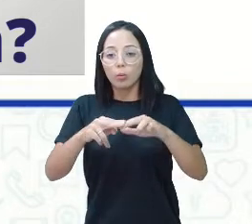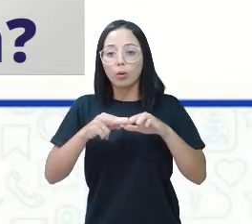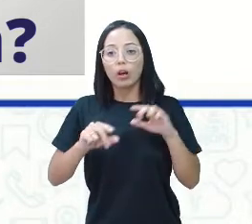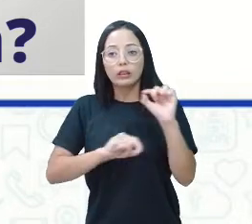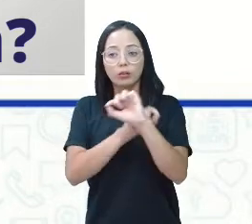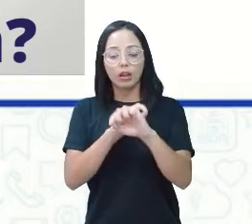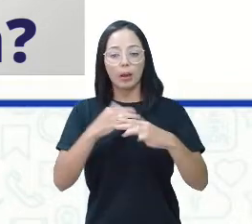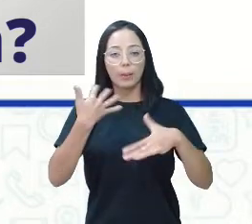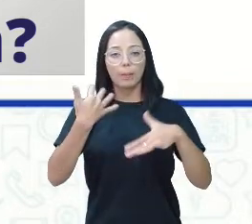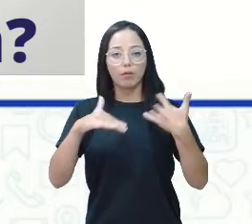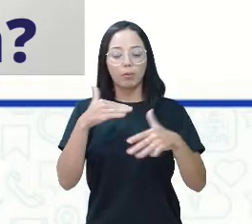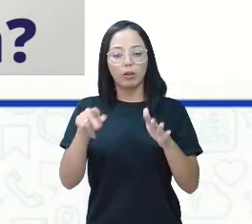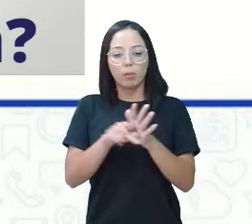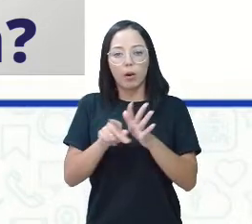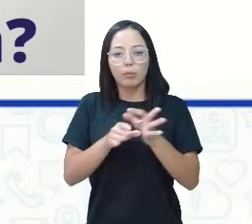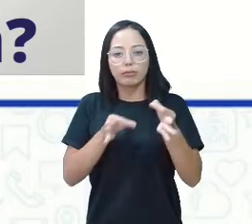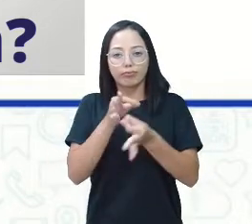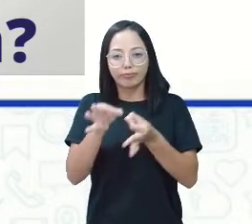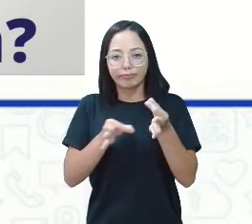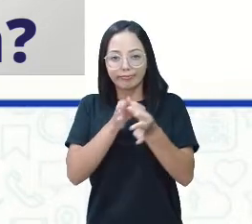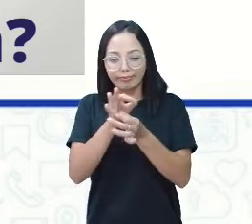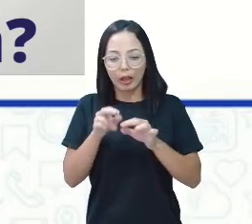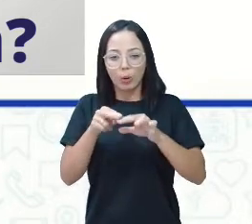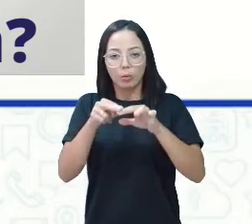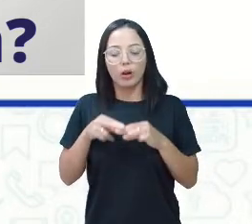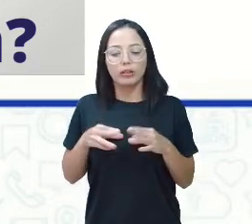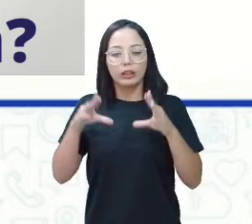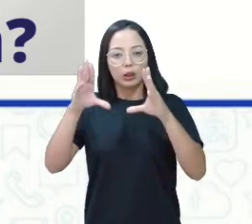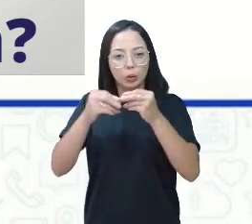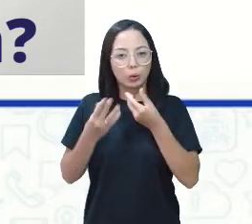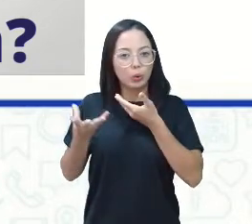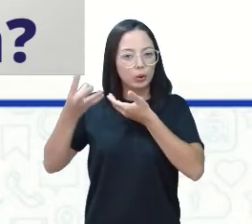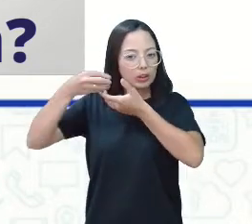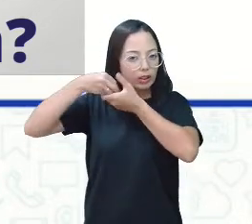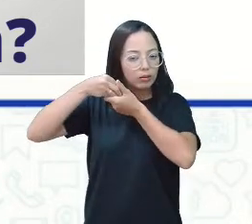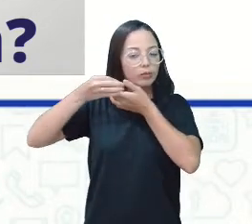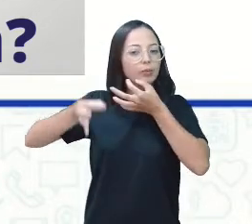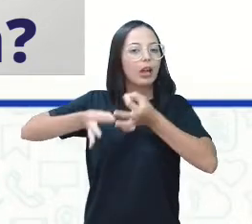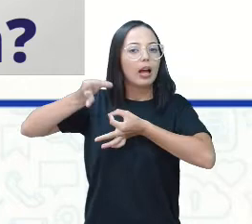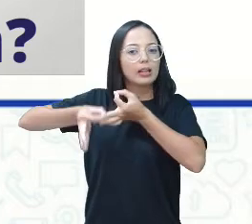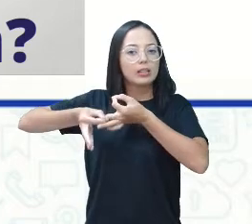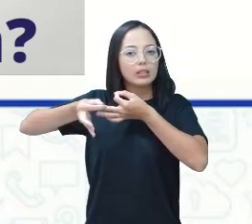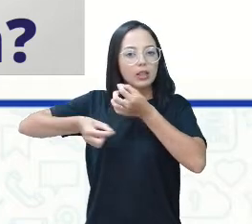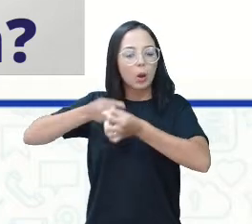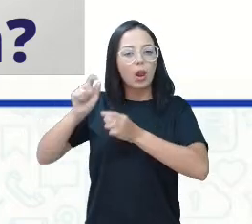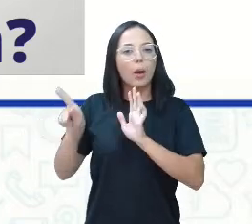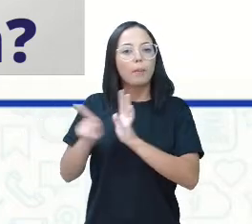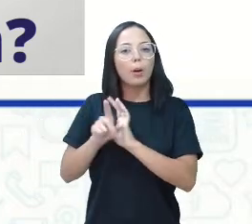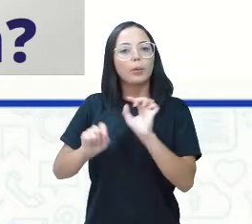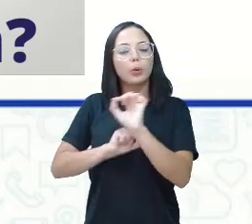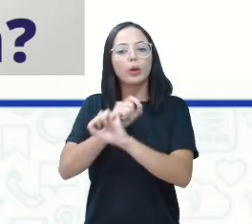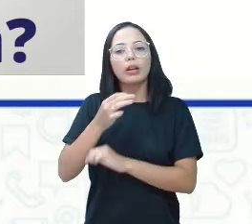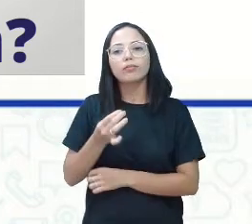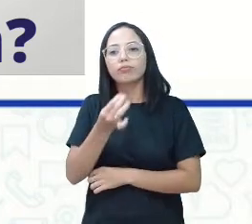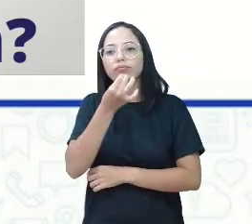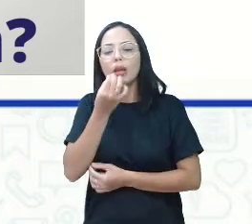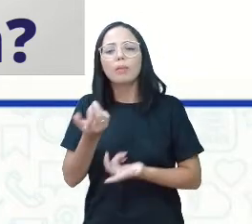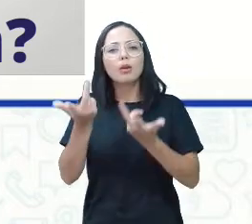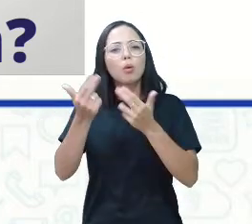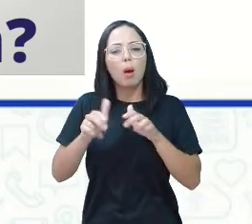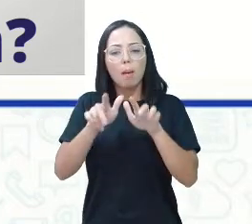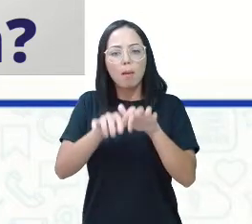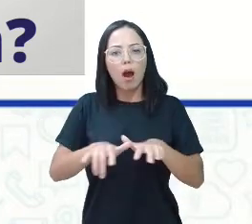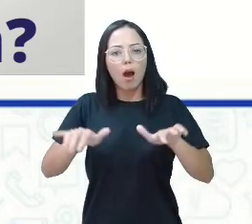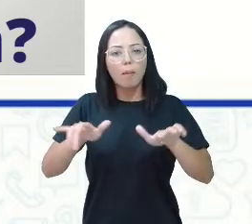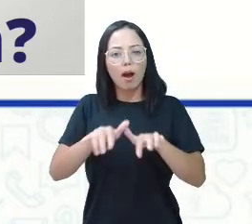células ciliadas na cóclea. Por toda a extensão da cóclea, as células ciliadas estão dispostas como as teclas de um piano.